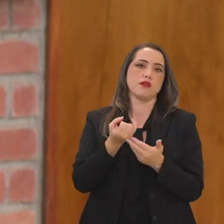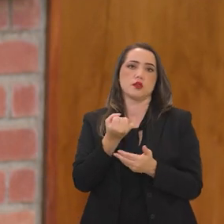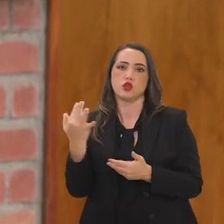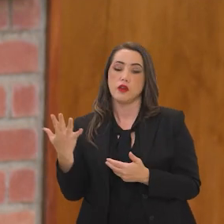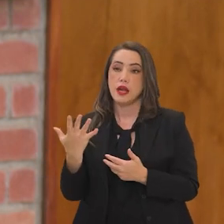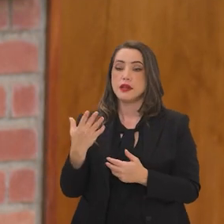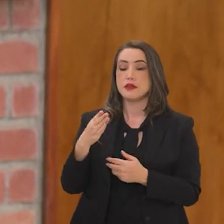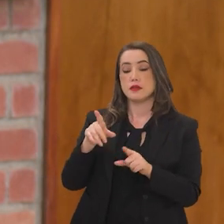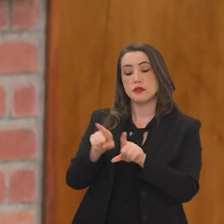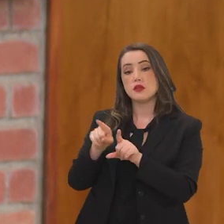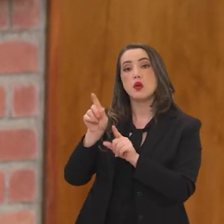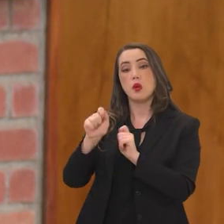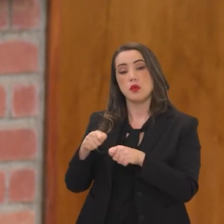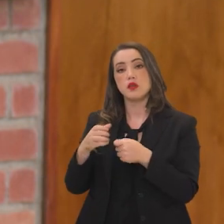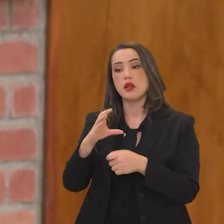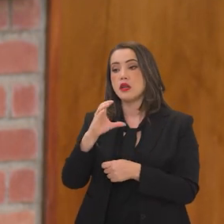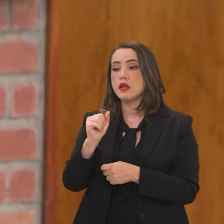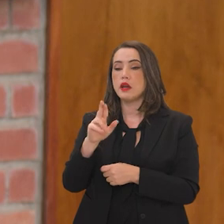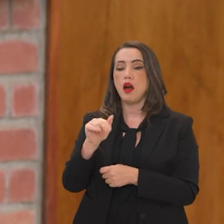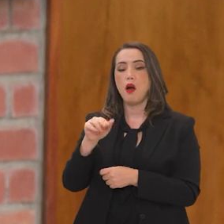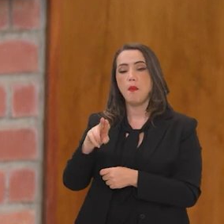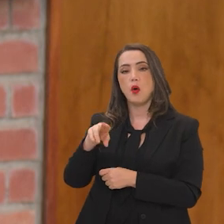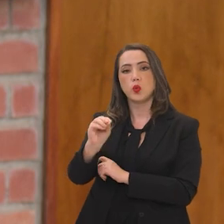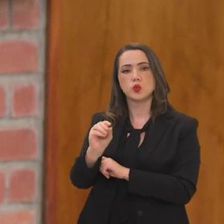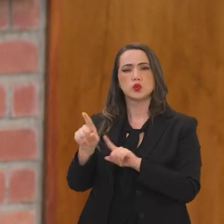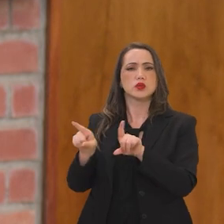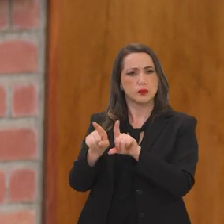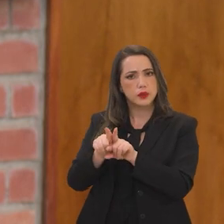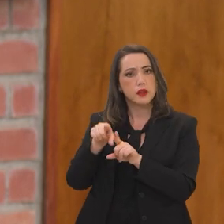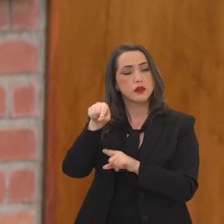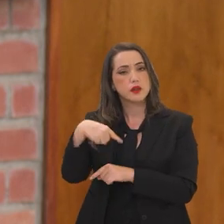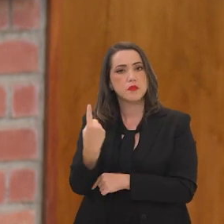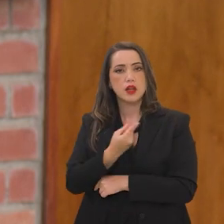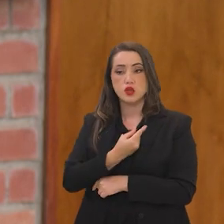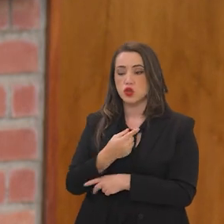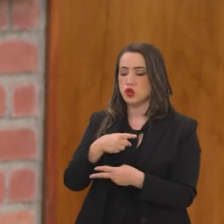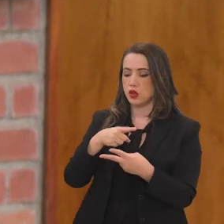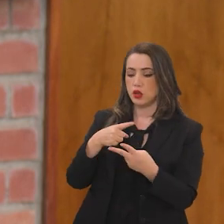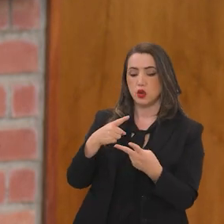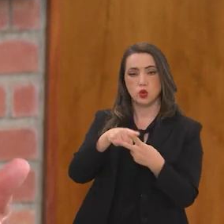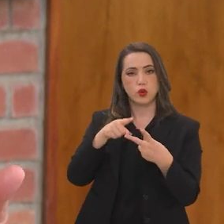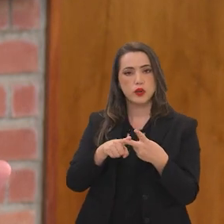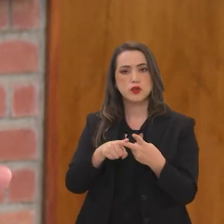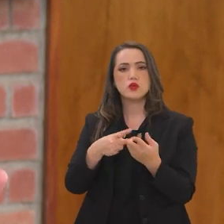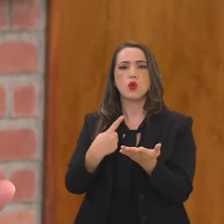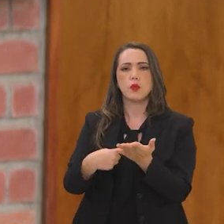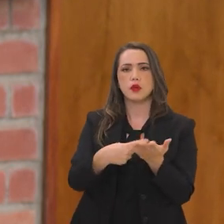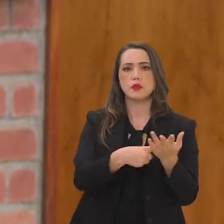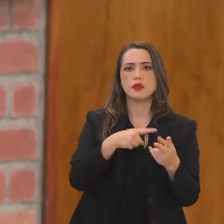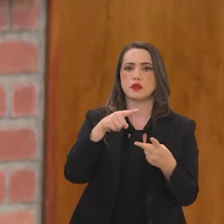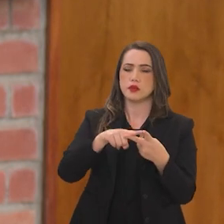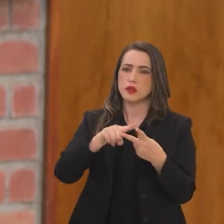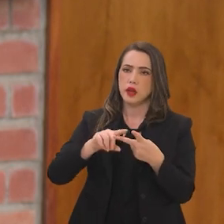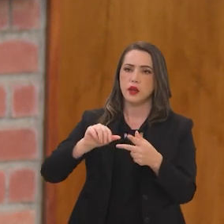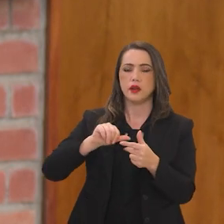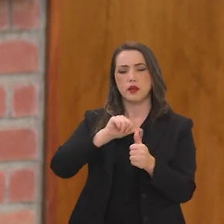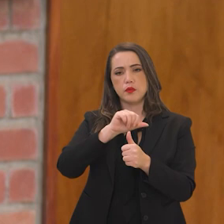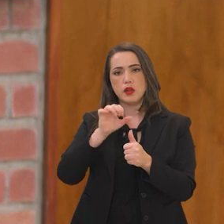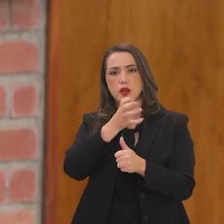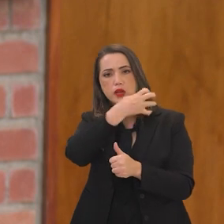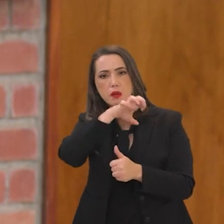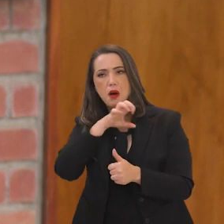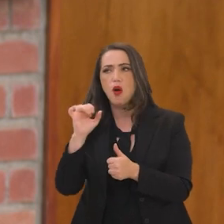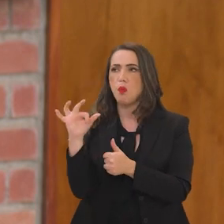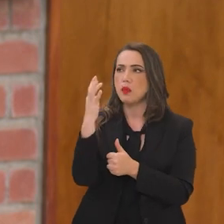carbono então o Brasil pode contribuir com a solução para duas das grandes agendas ambientais que a perda de biodiversidade é a questão da mudança